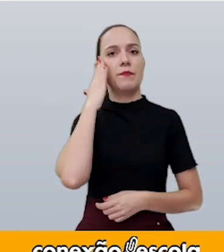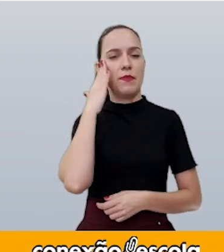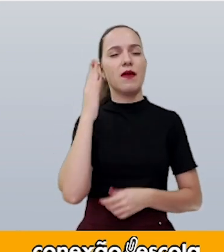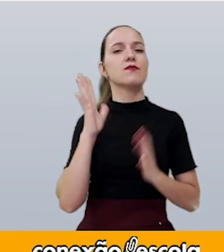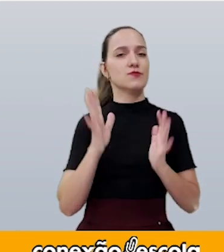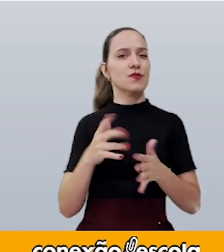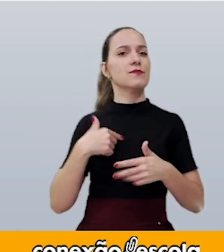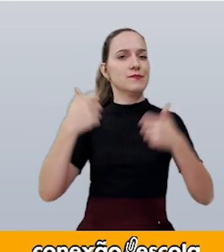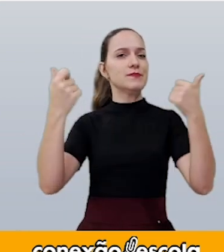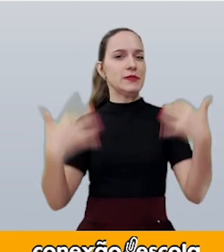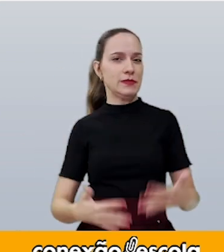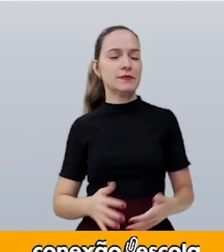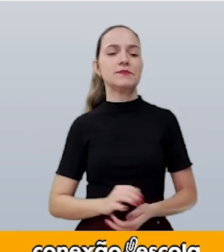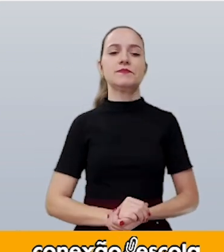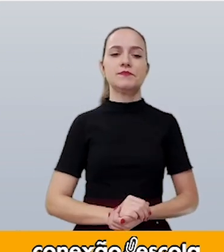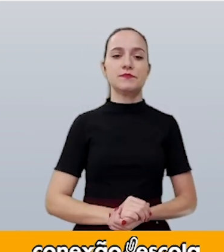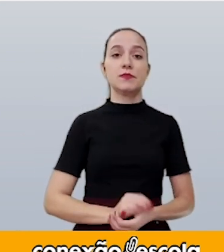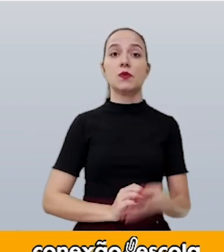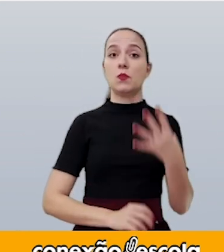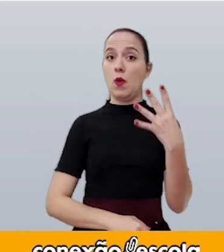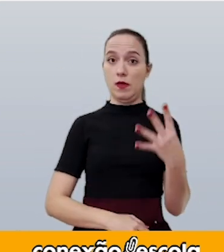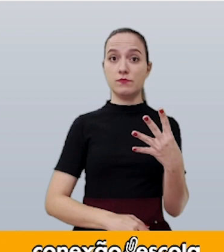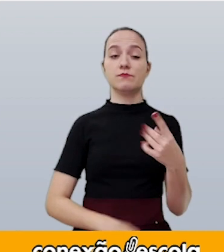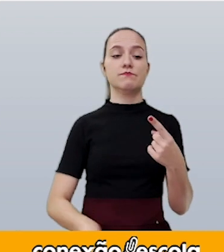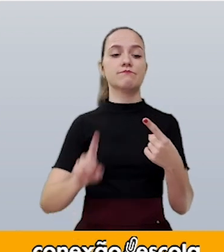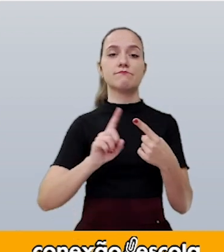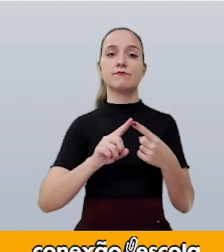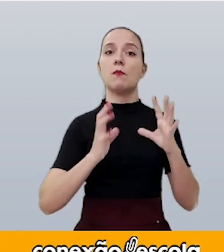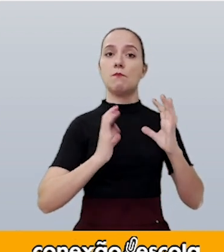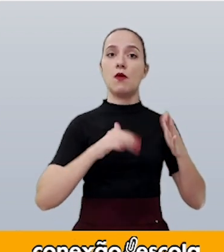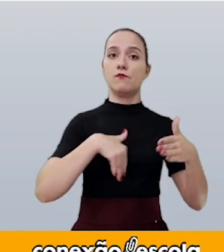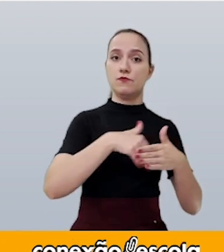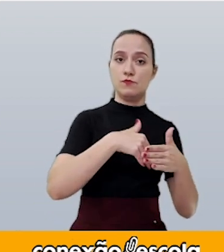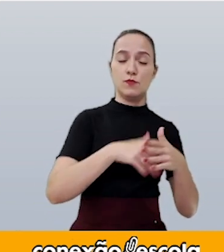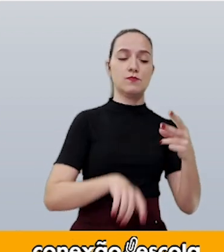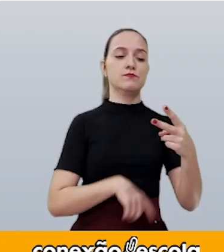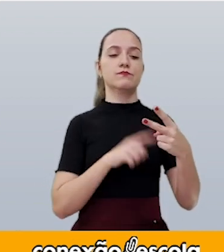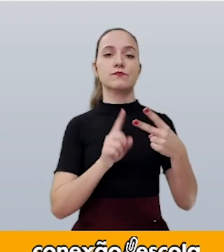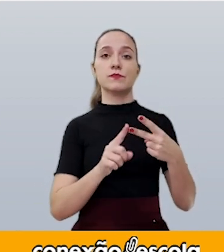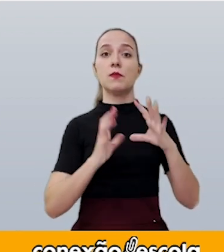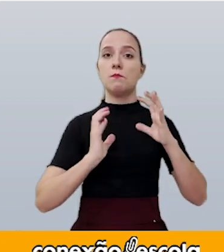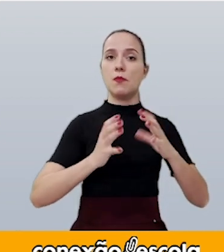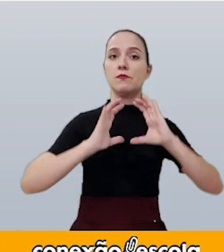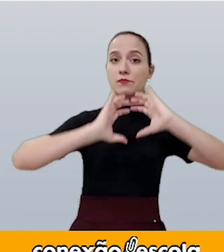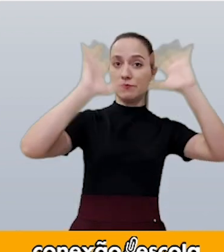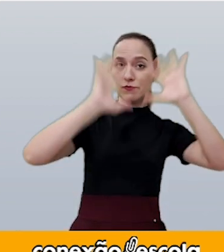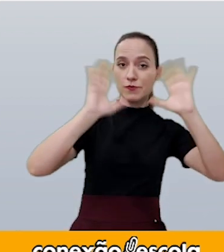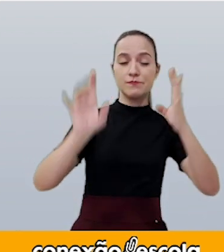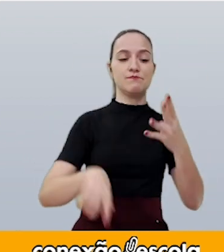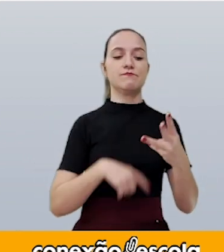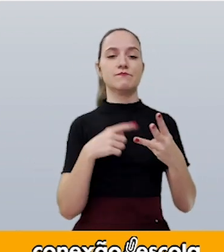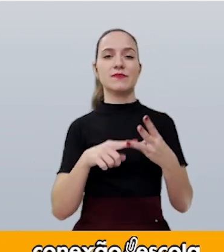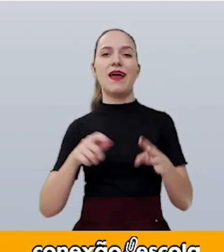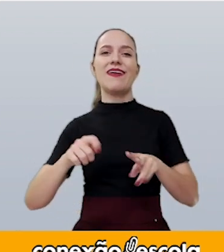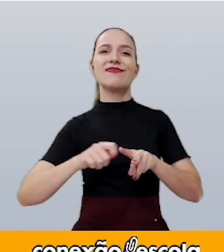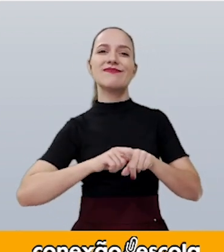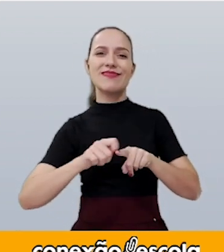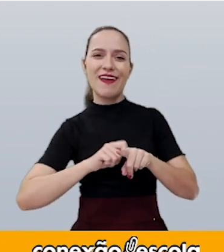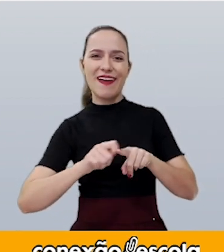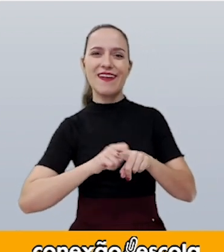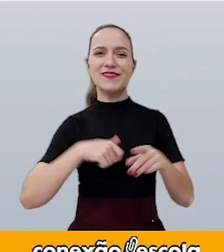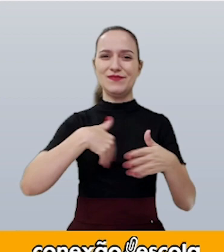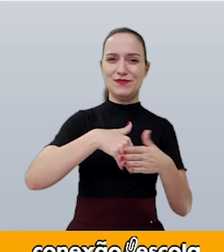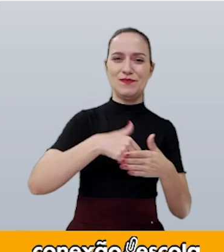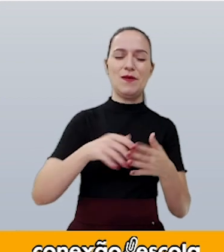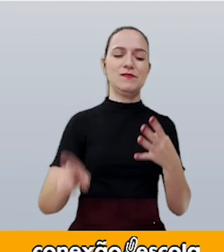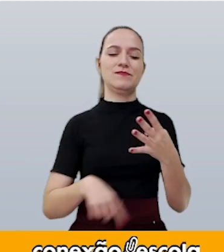para você. 4. Bola de futebol, bola de vôlei, chuteira e